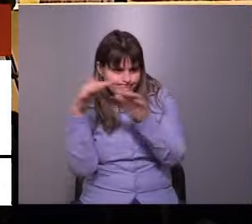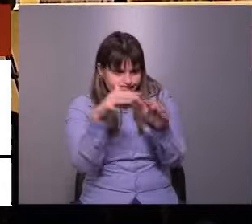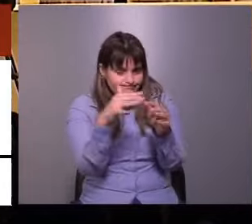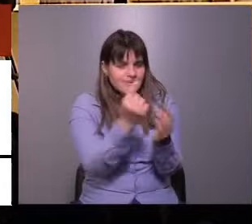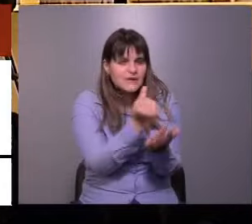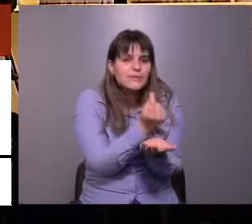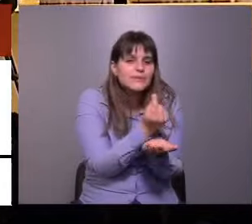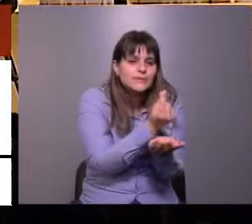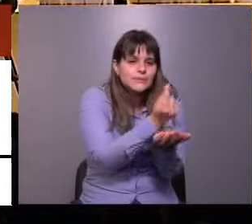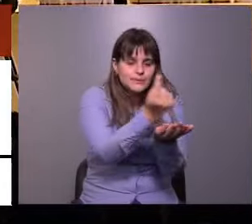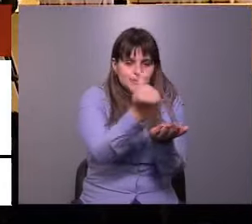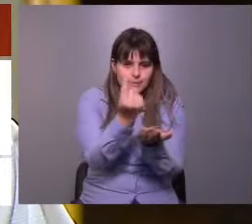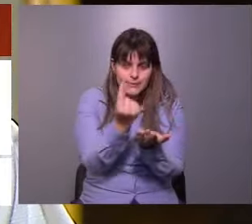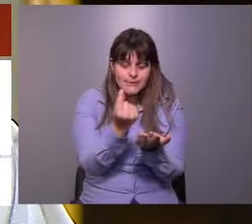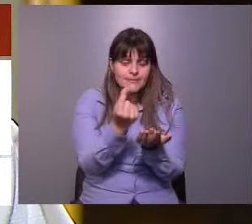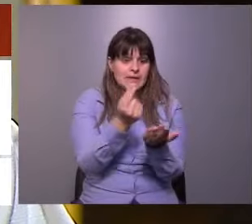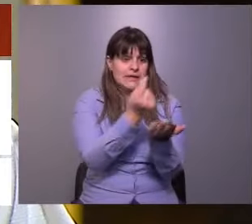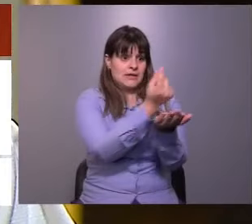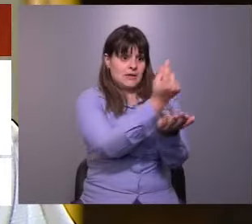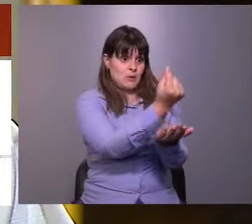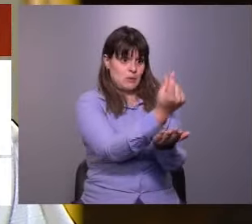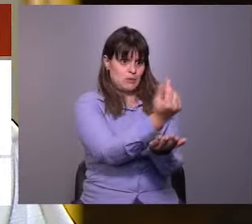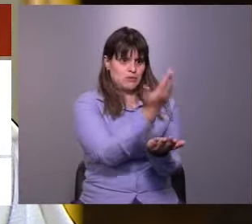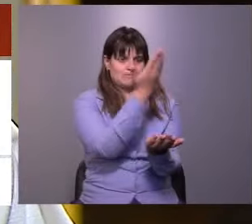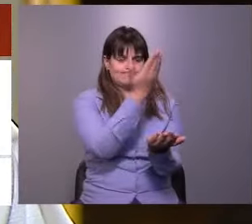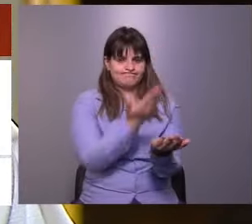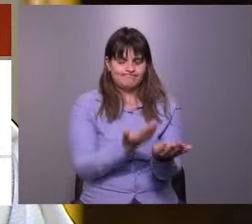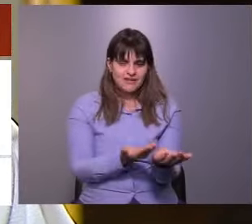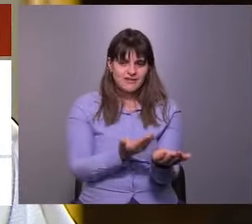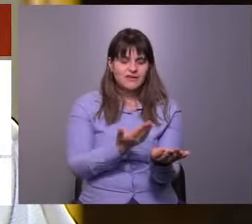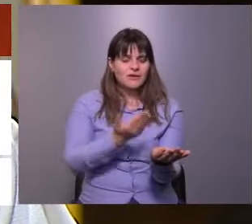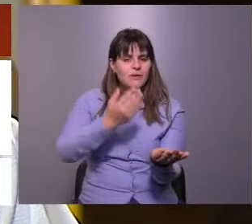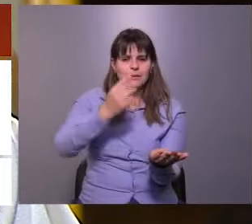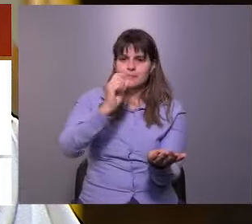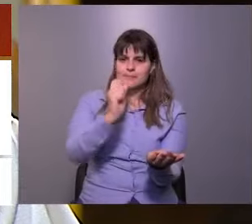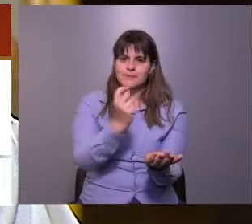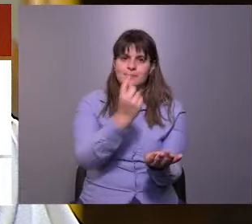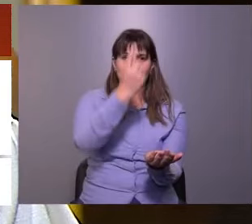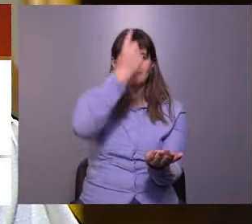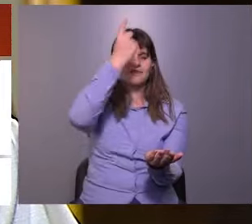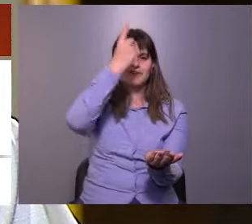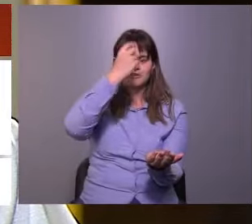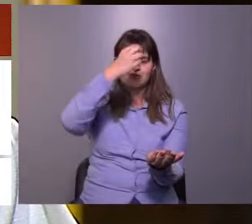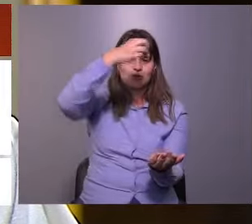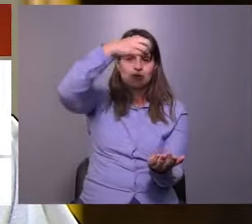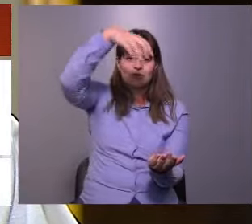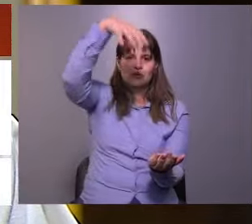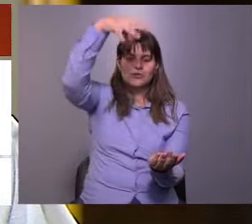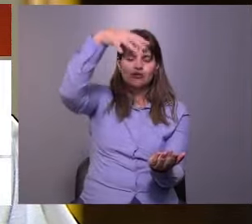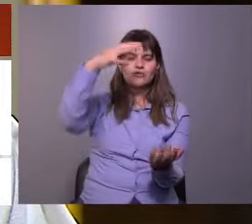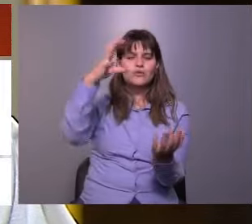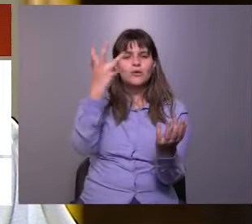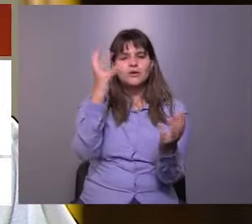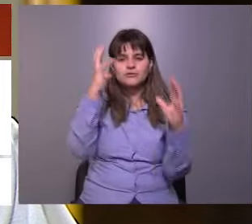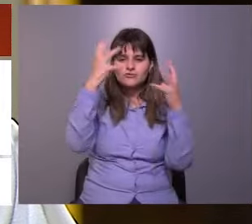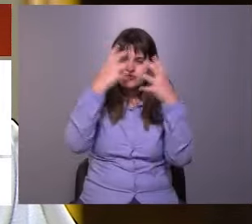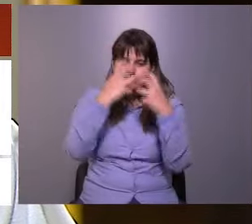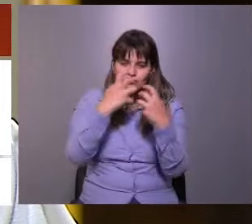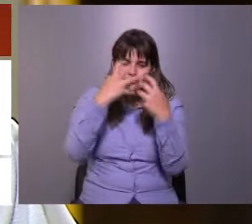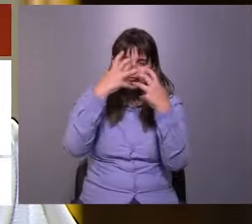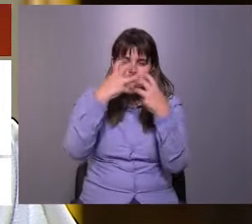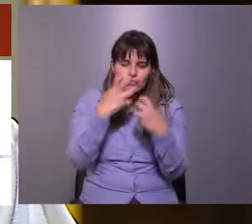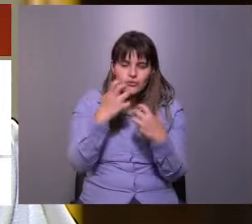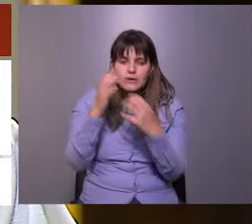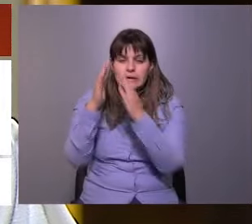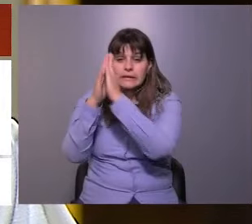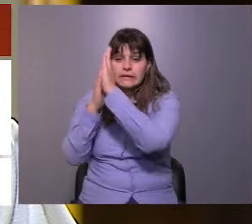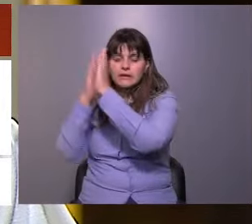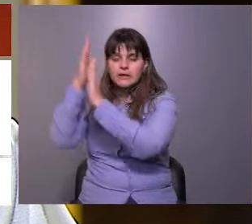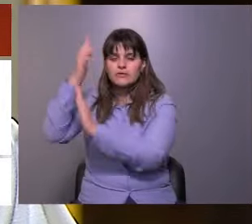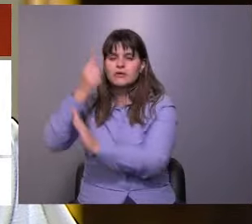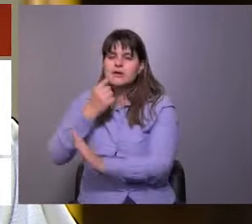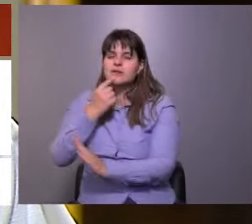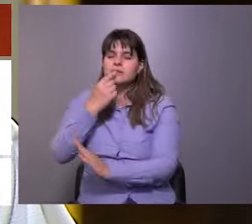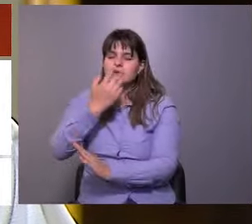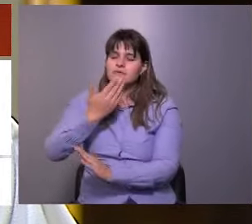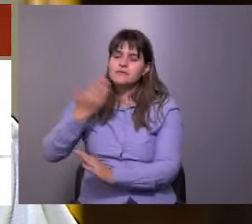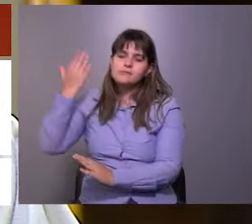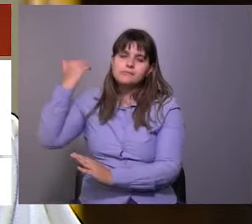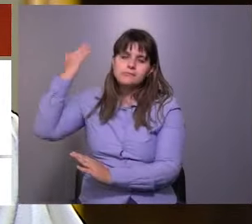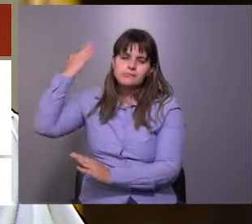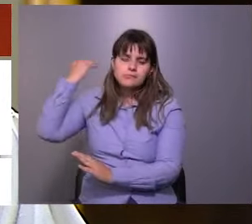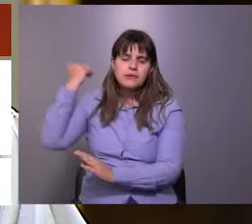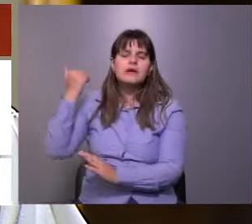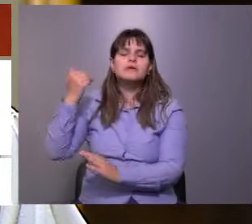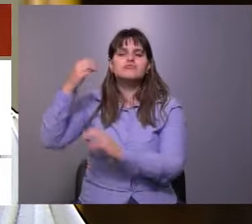Irmãos e irmãs peregrinos, neste momento iremos acender as nossas velas a partir do círio